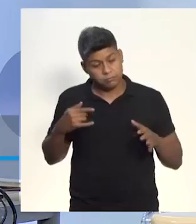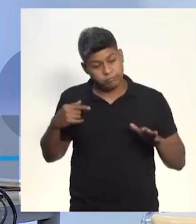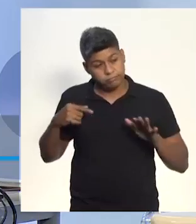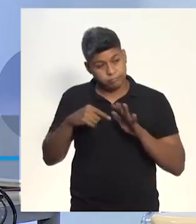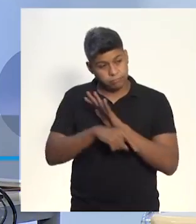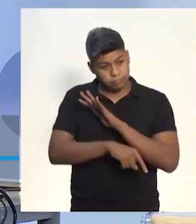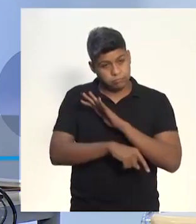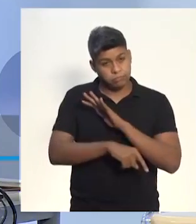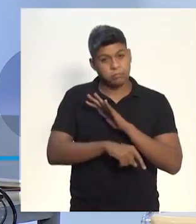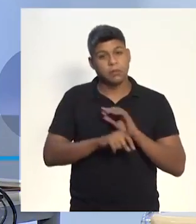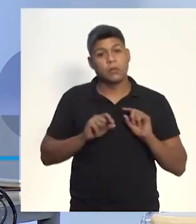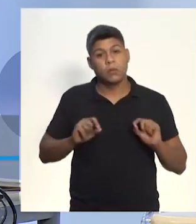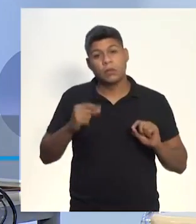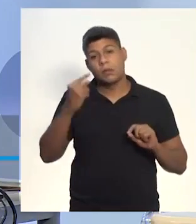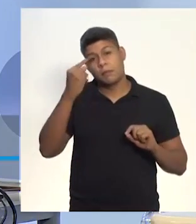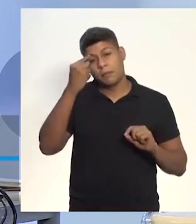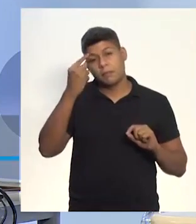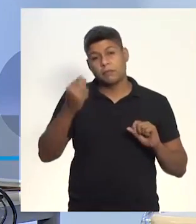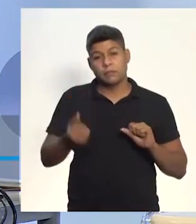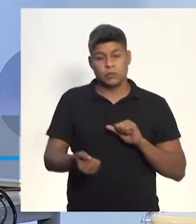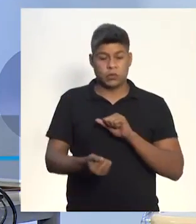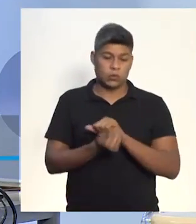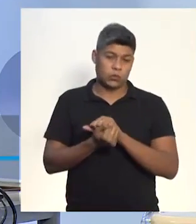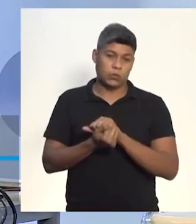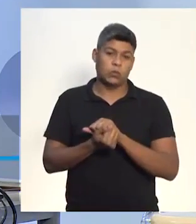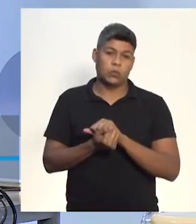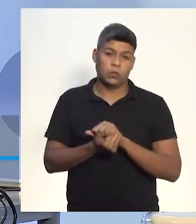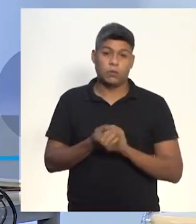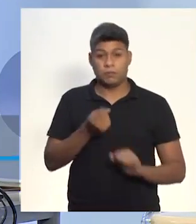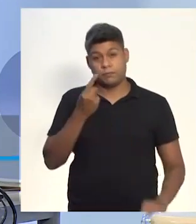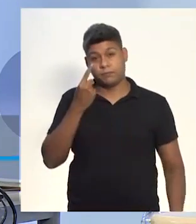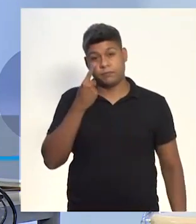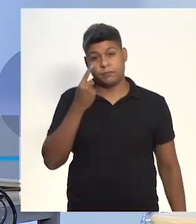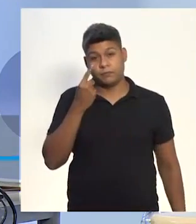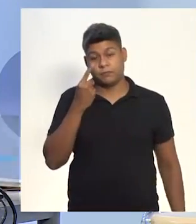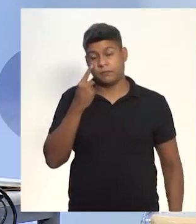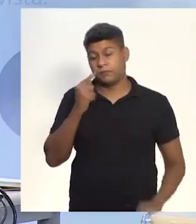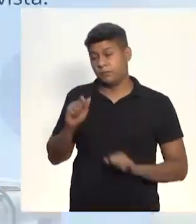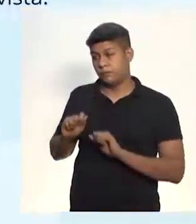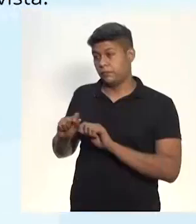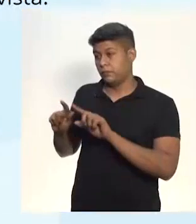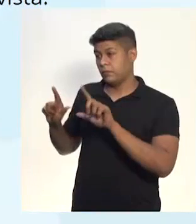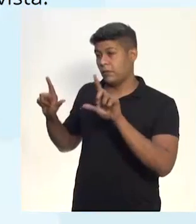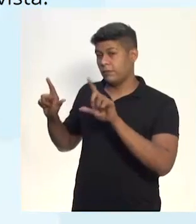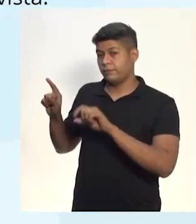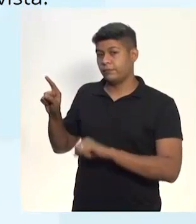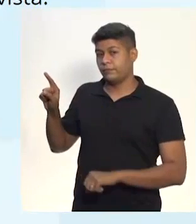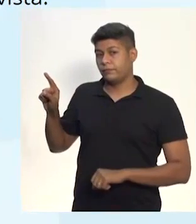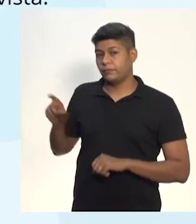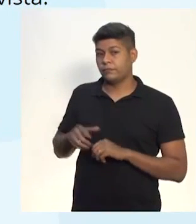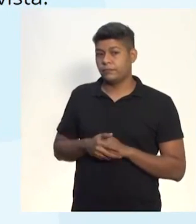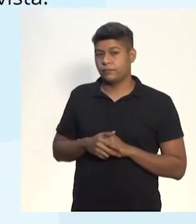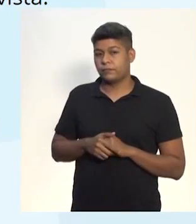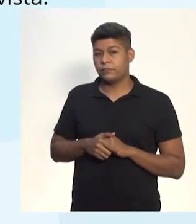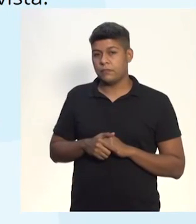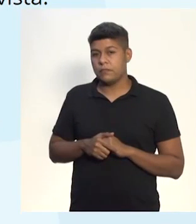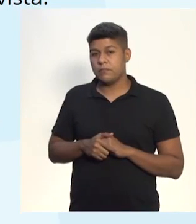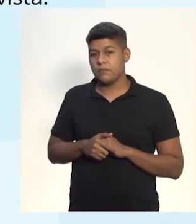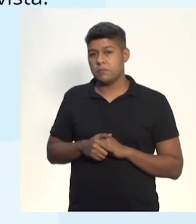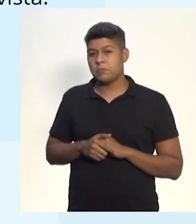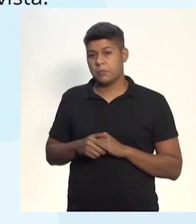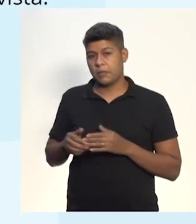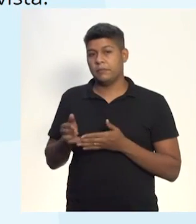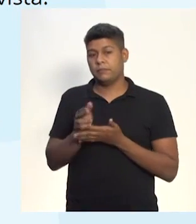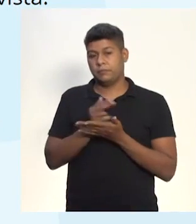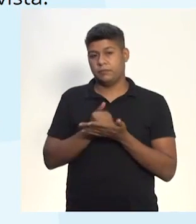e convidá-los a gente pensar juntos. Vejam aí na tela. Eu trouxe para ilustrar,